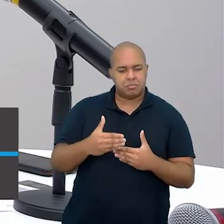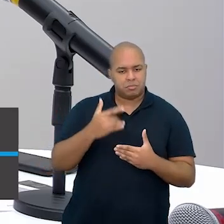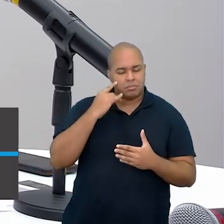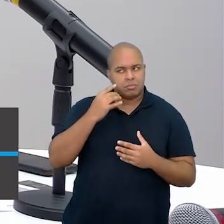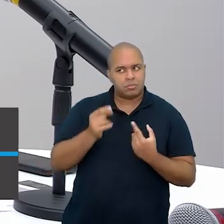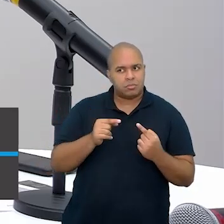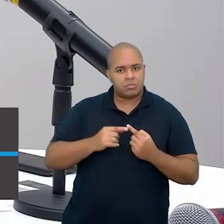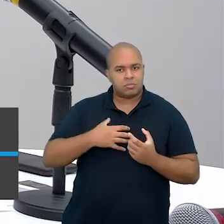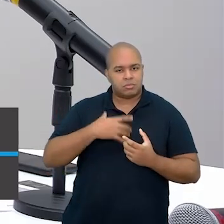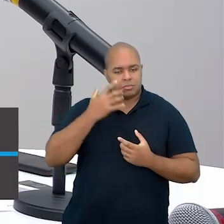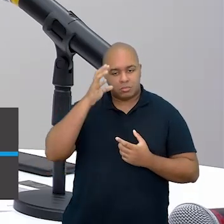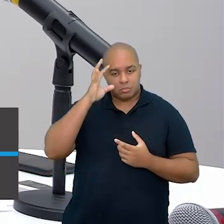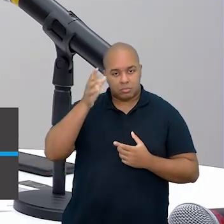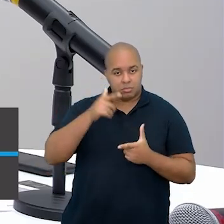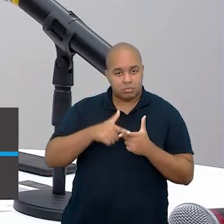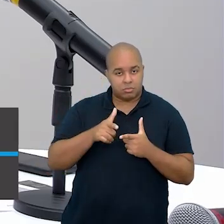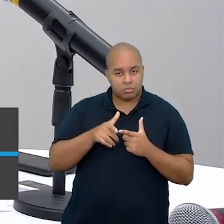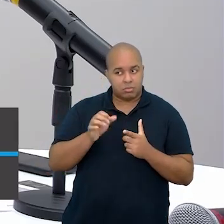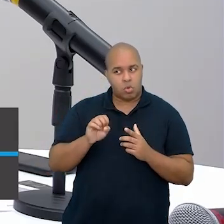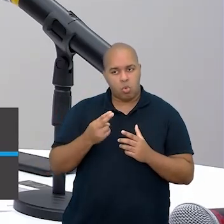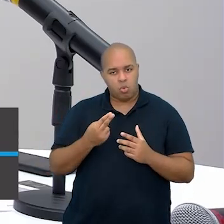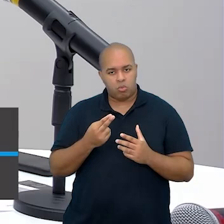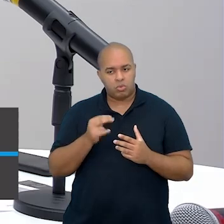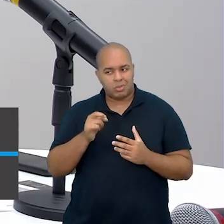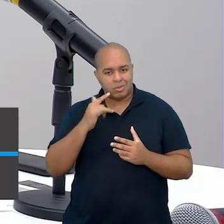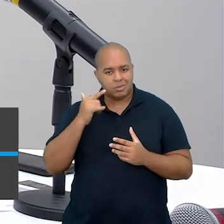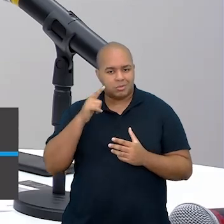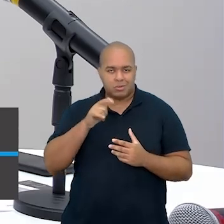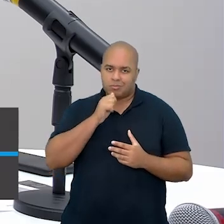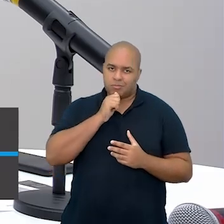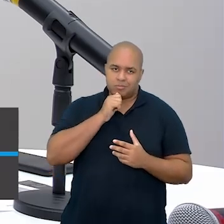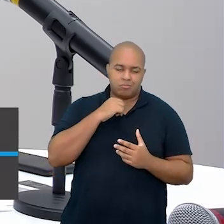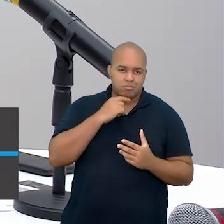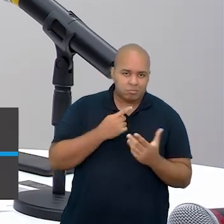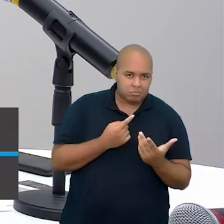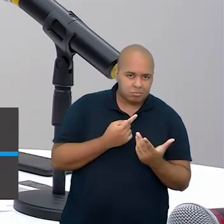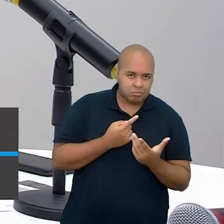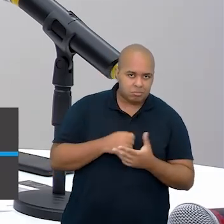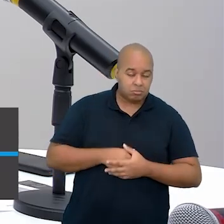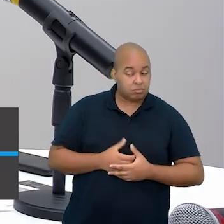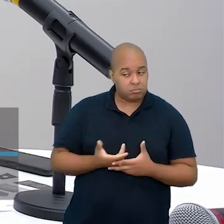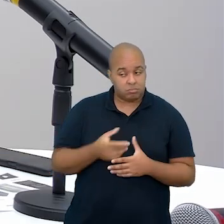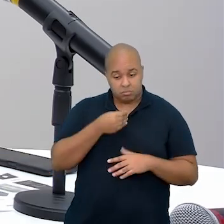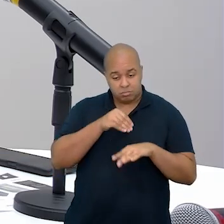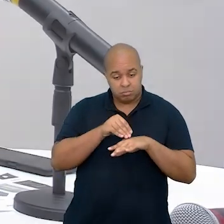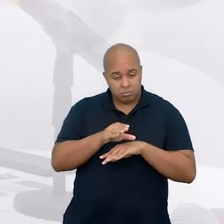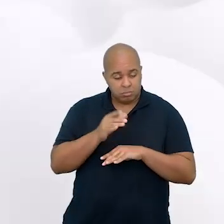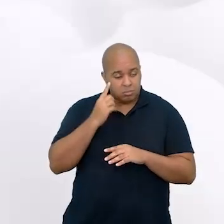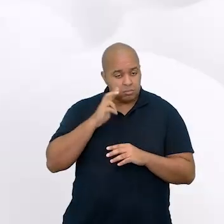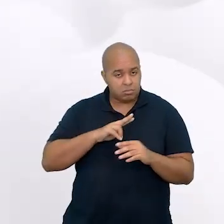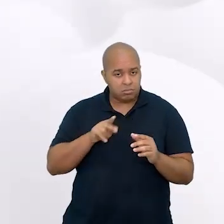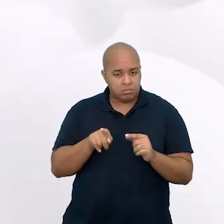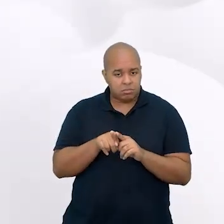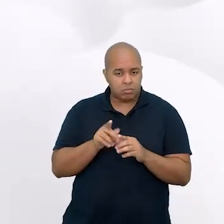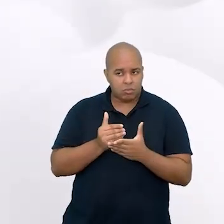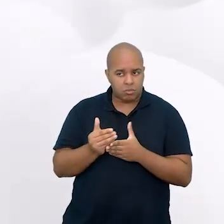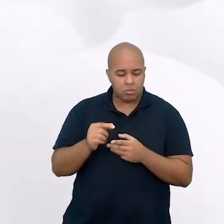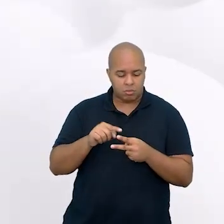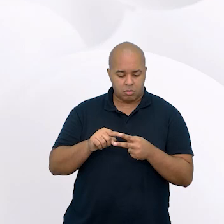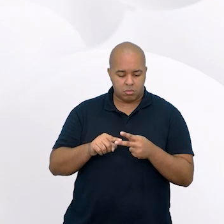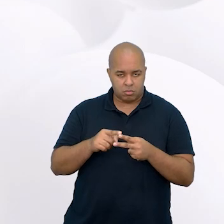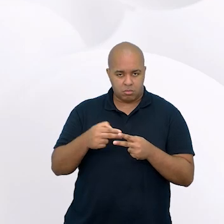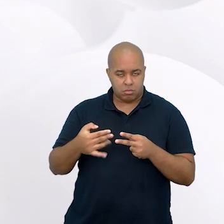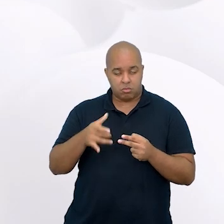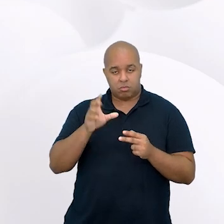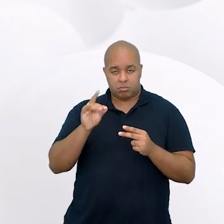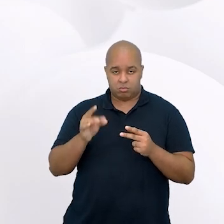no sentido da resolução do problema ou se ele não conseguiu ainda, né? Sugerido a partir de duas situações